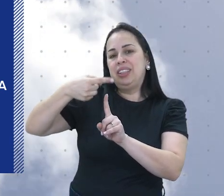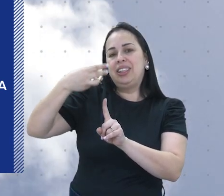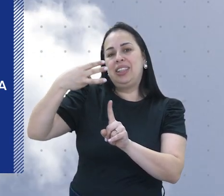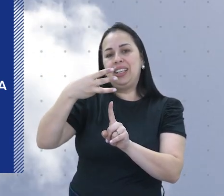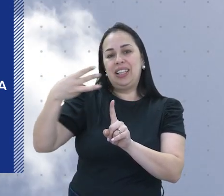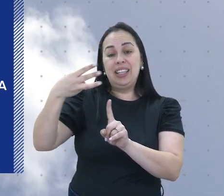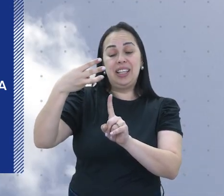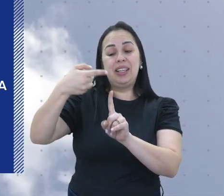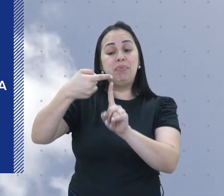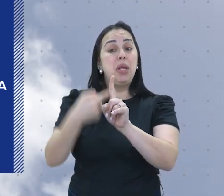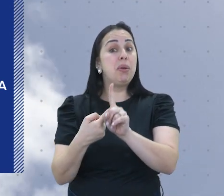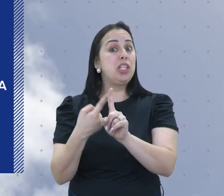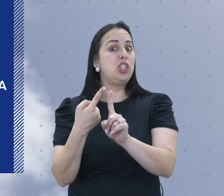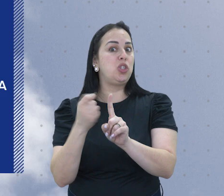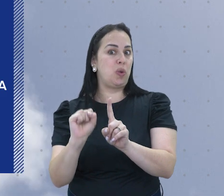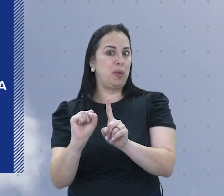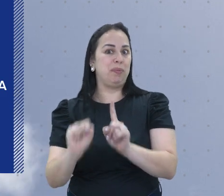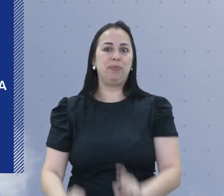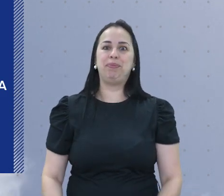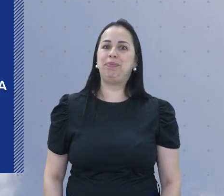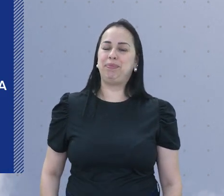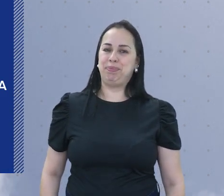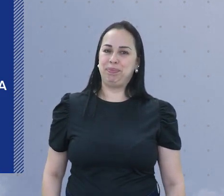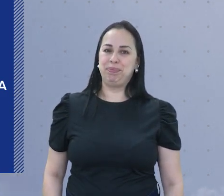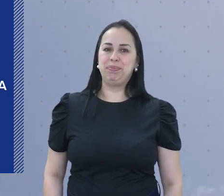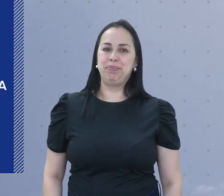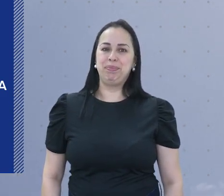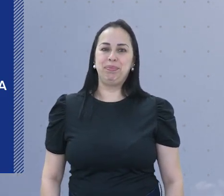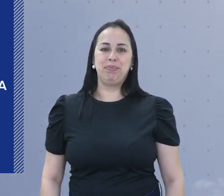também é de 33 e a mínima é de 18.